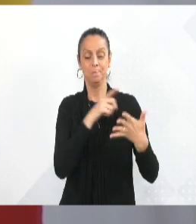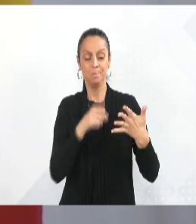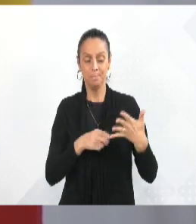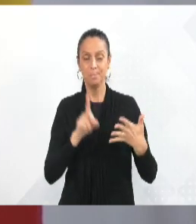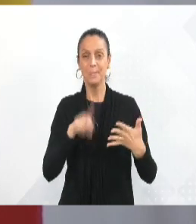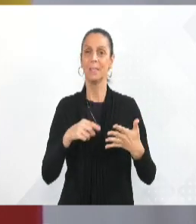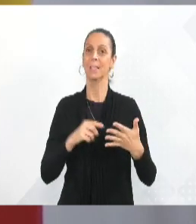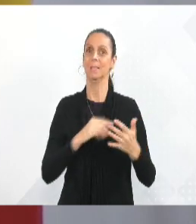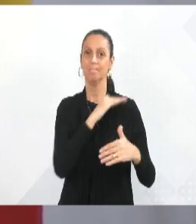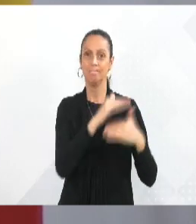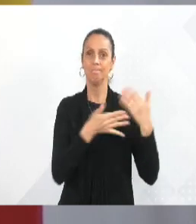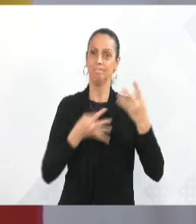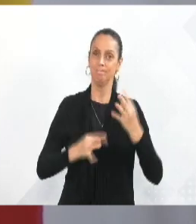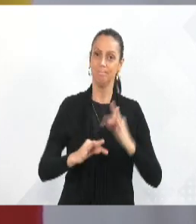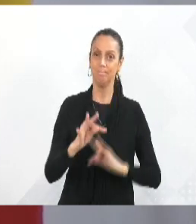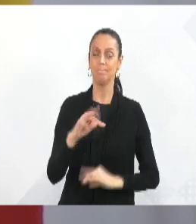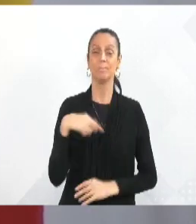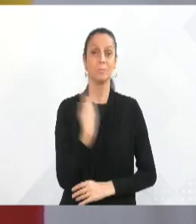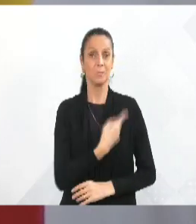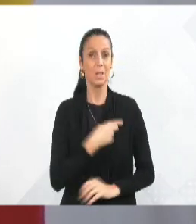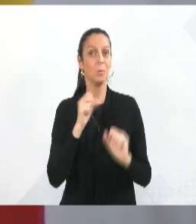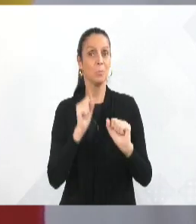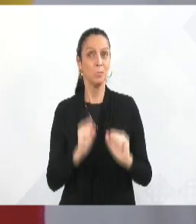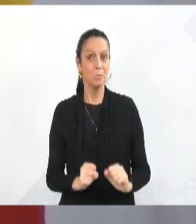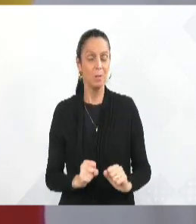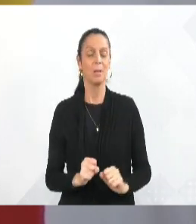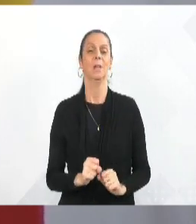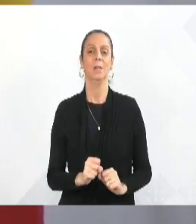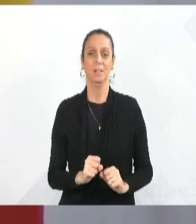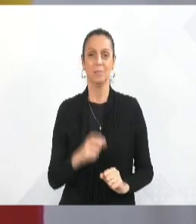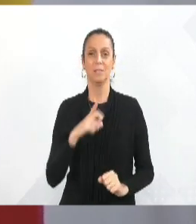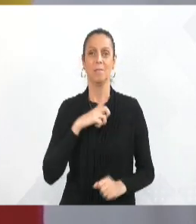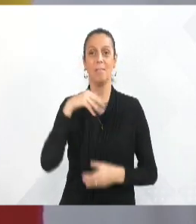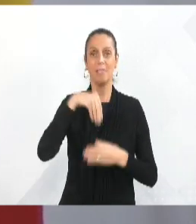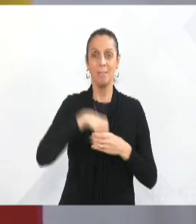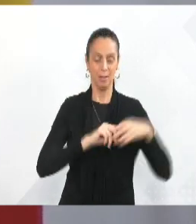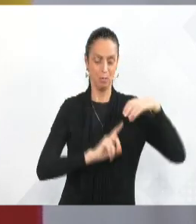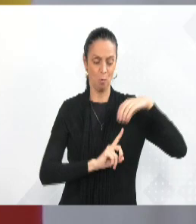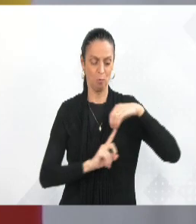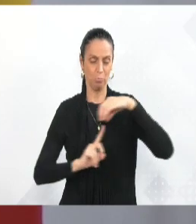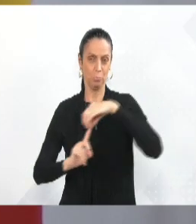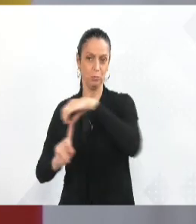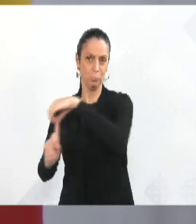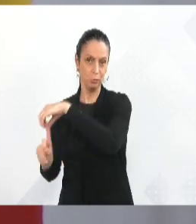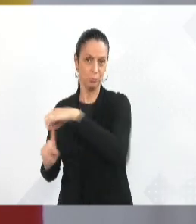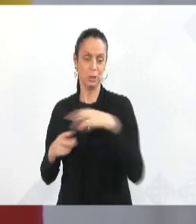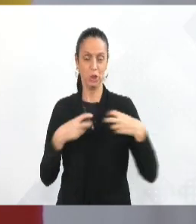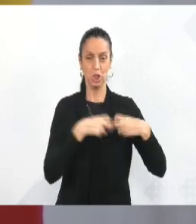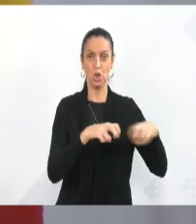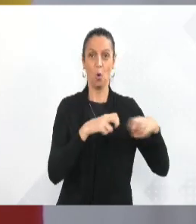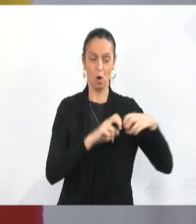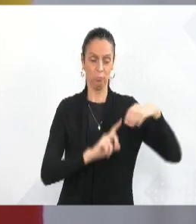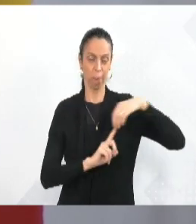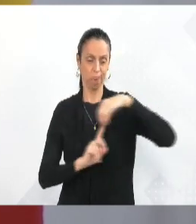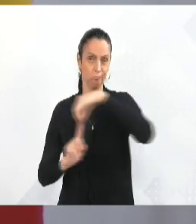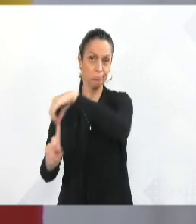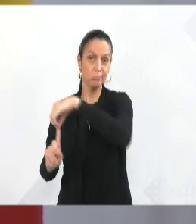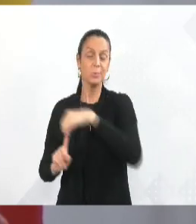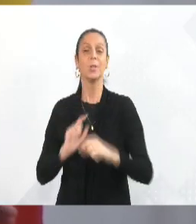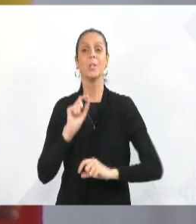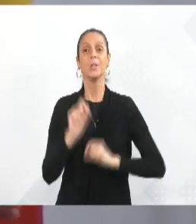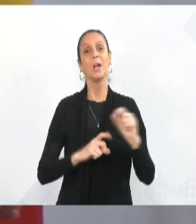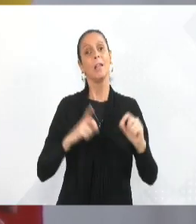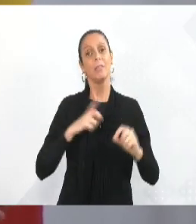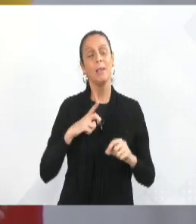seria que tivéssemos, pelo menos, ao longo dos pontos de ônibus das estações, das linhas troncais, que os pontos de